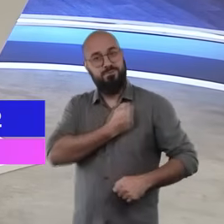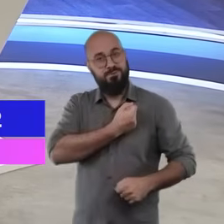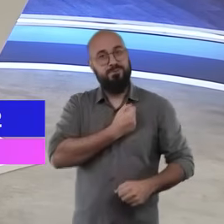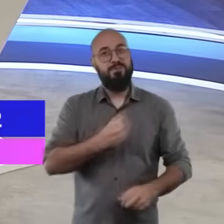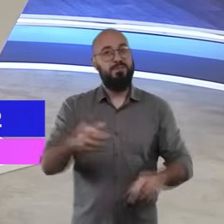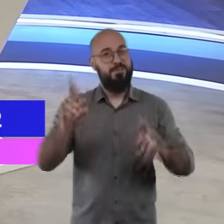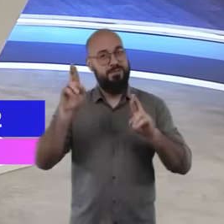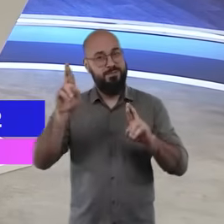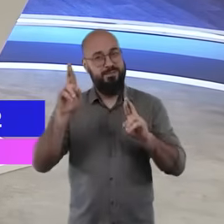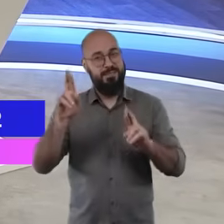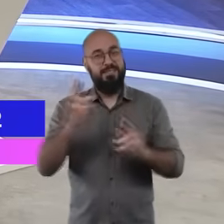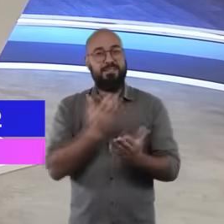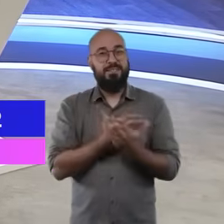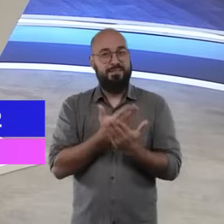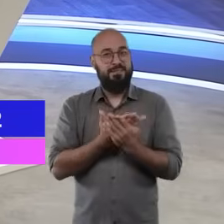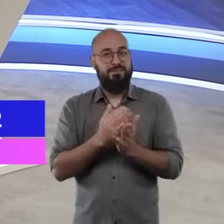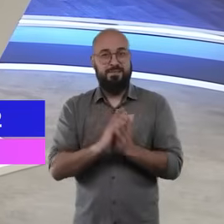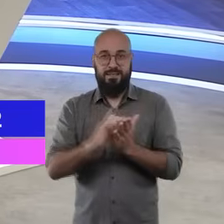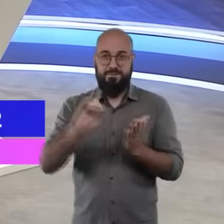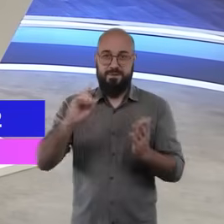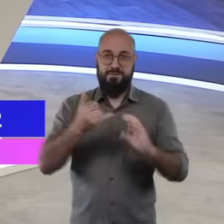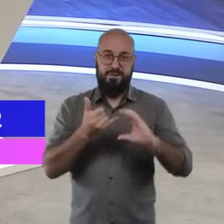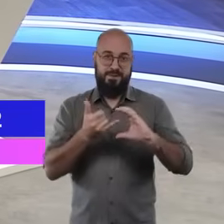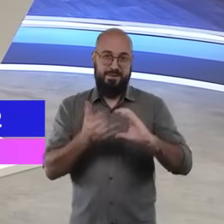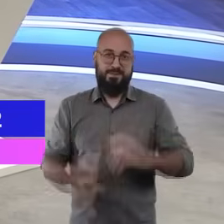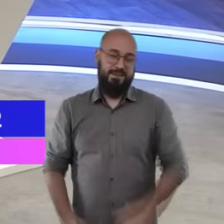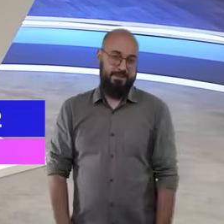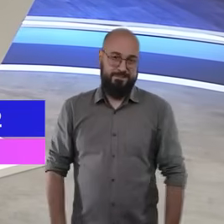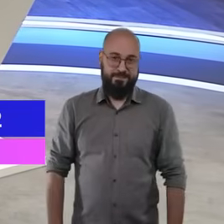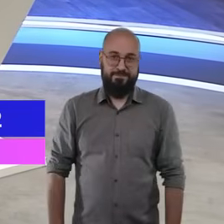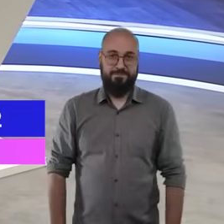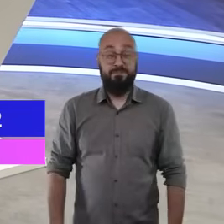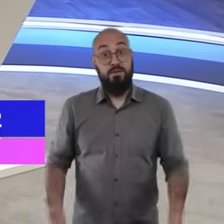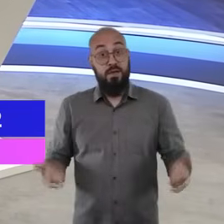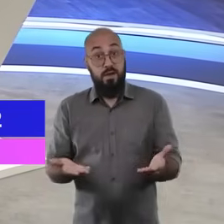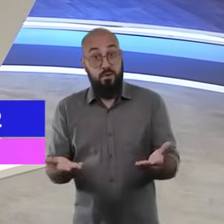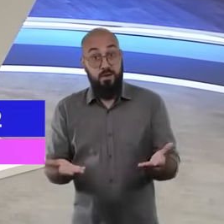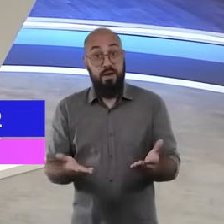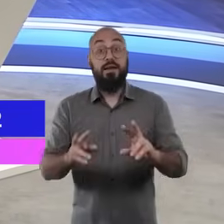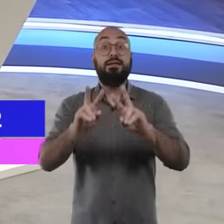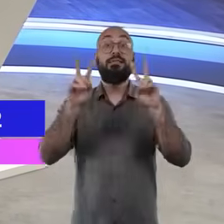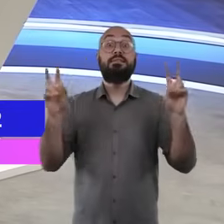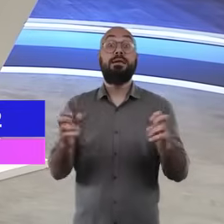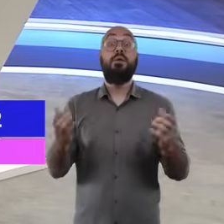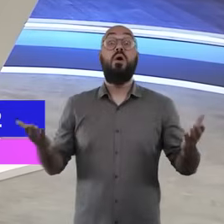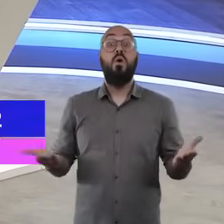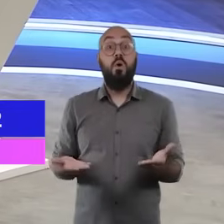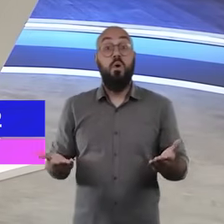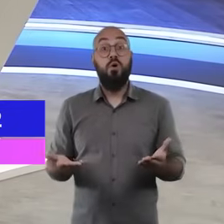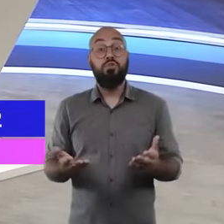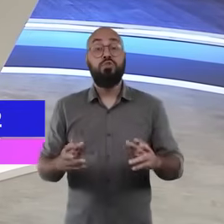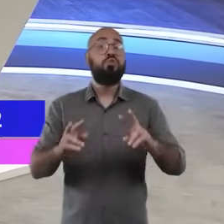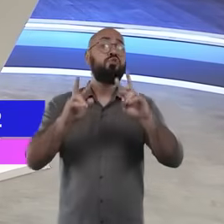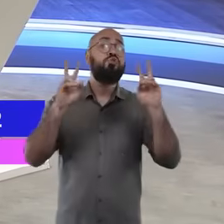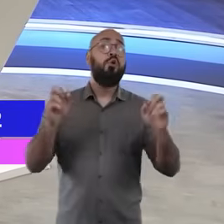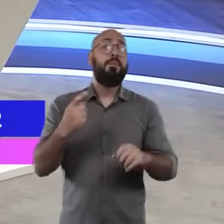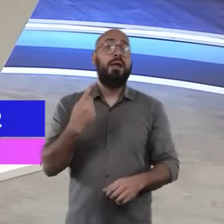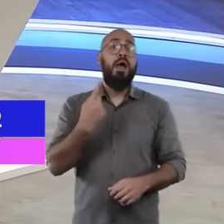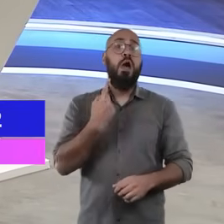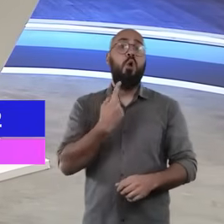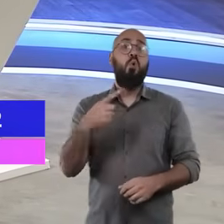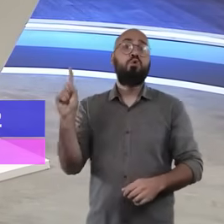nossa Esperança, tá bom? Então, vamos para o nosso tema de hoje, porque vamos falar sobre a